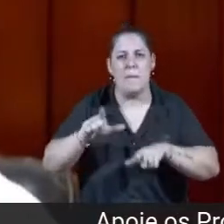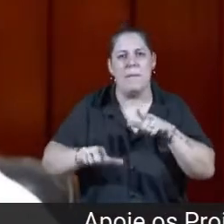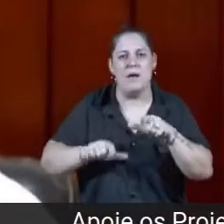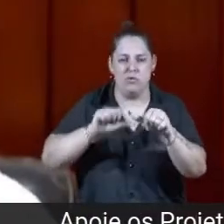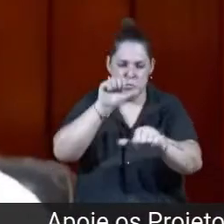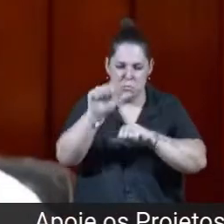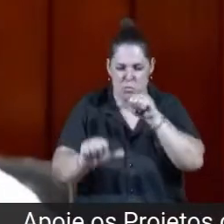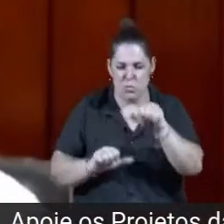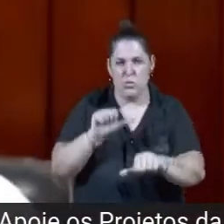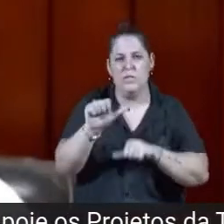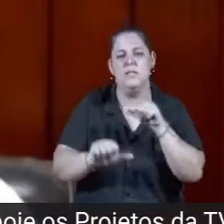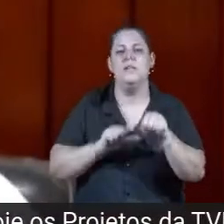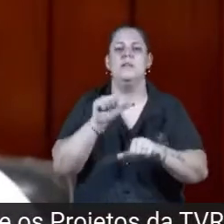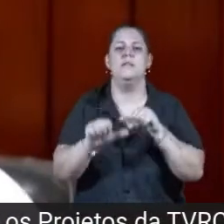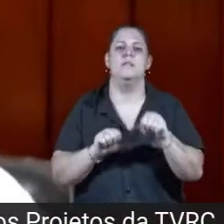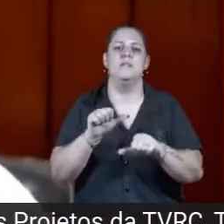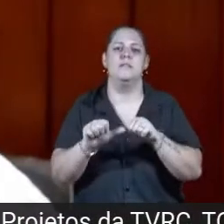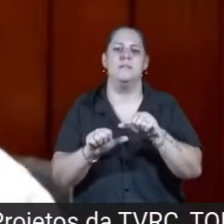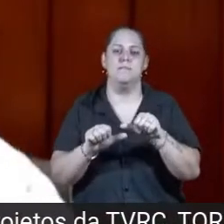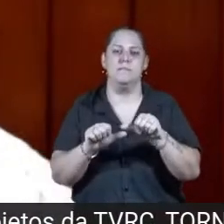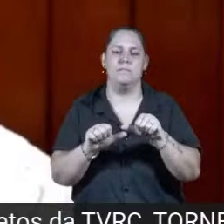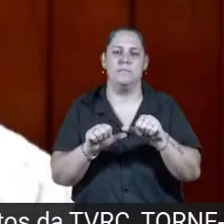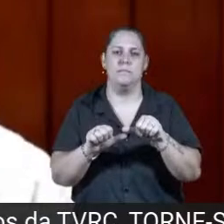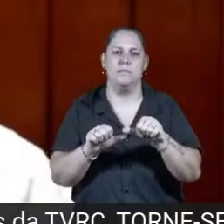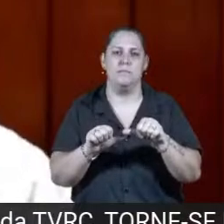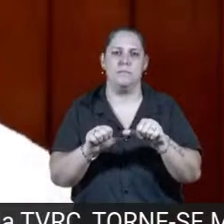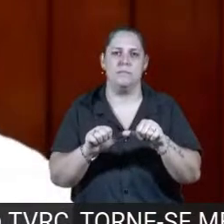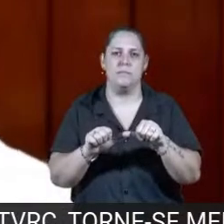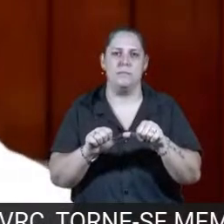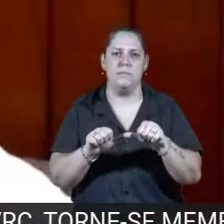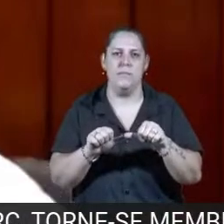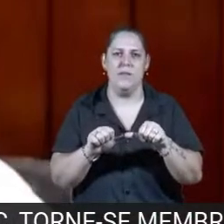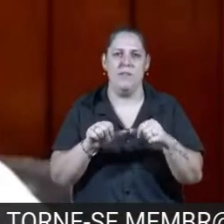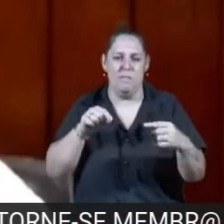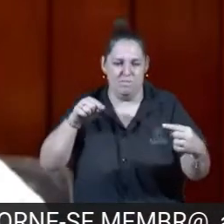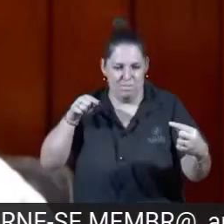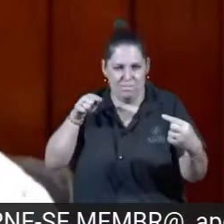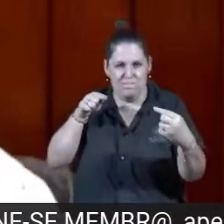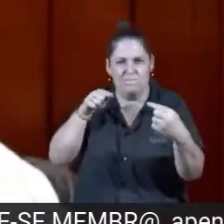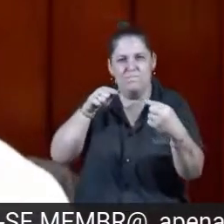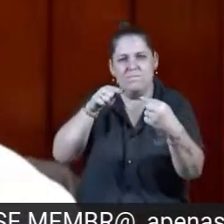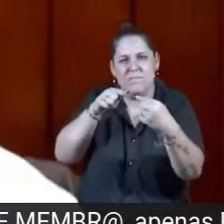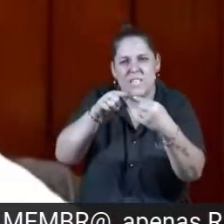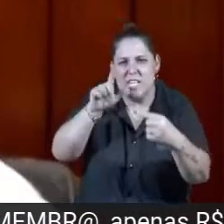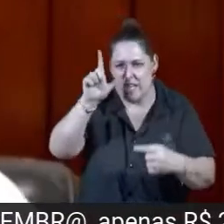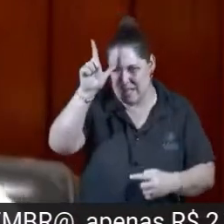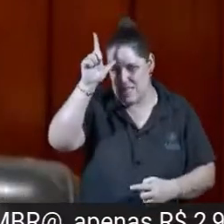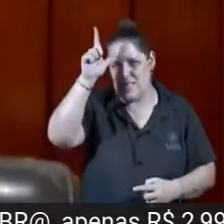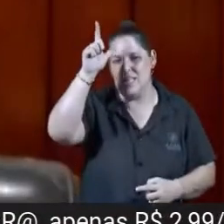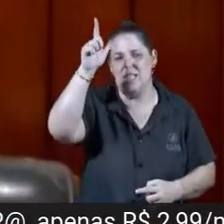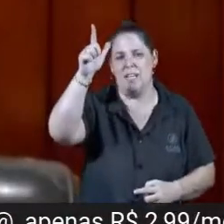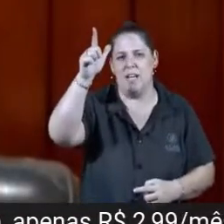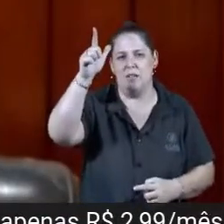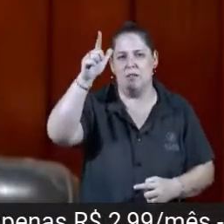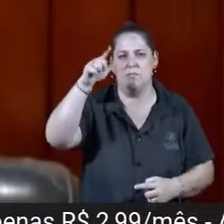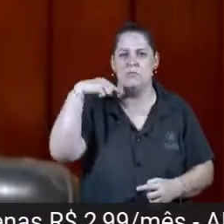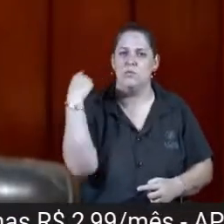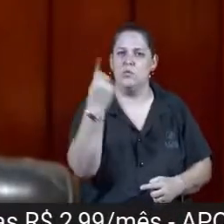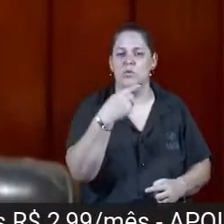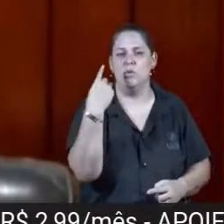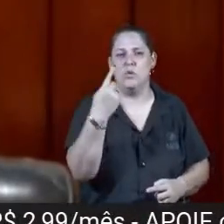mudança que vai ser canalizado e liderado pelo